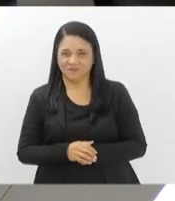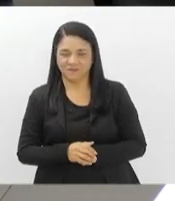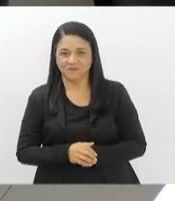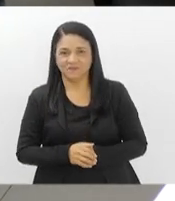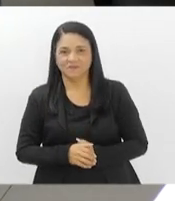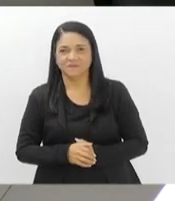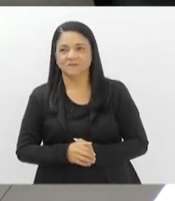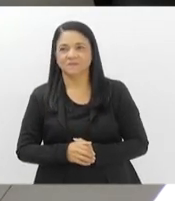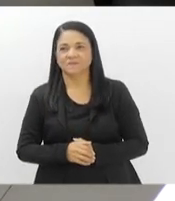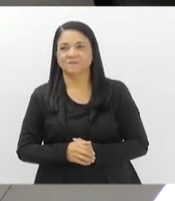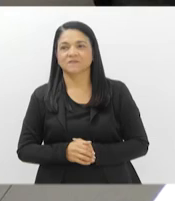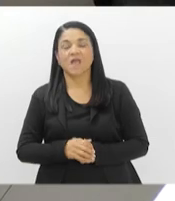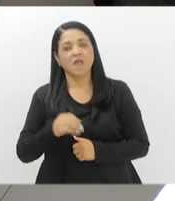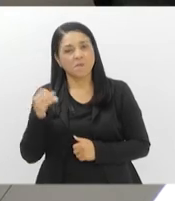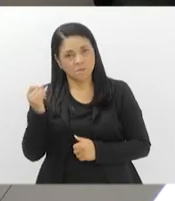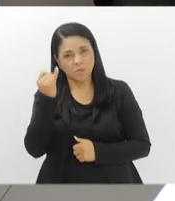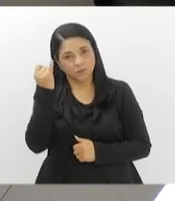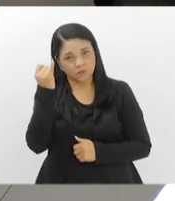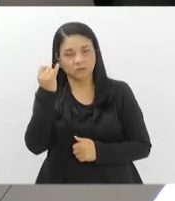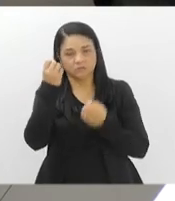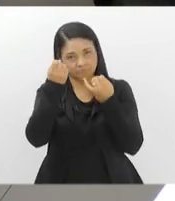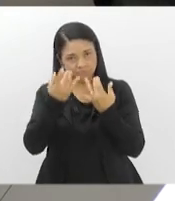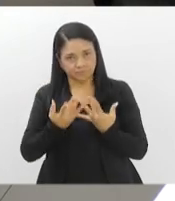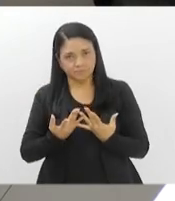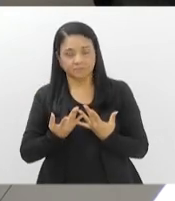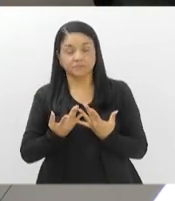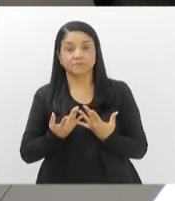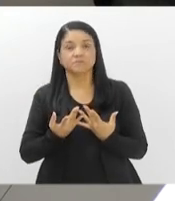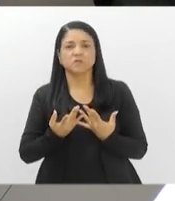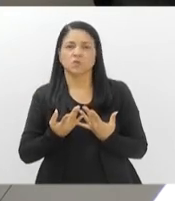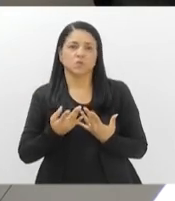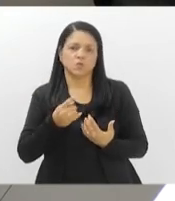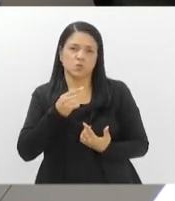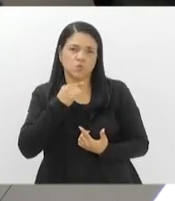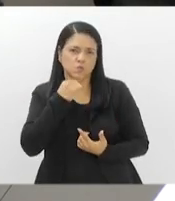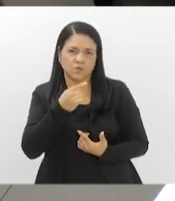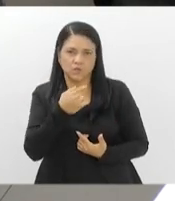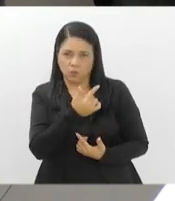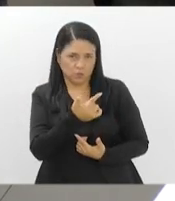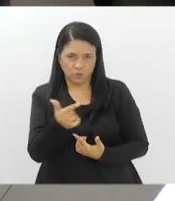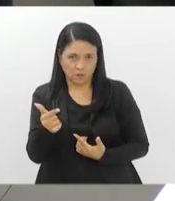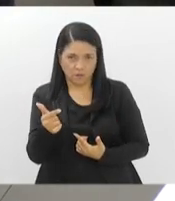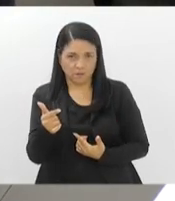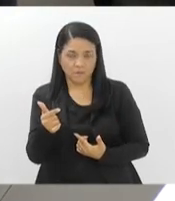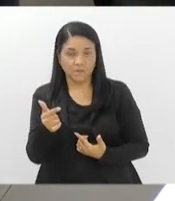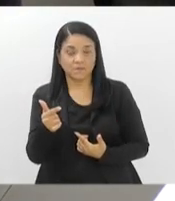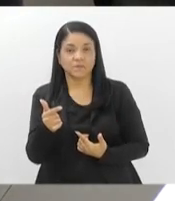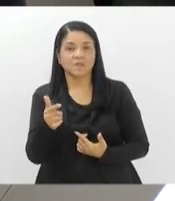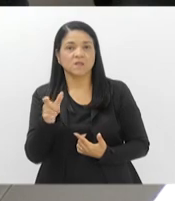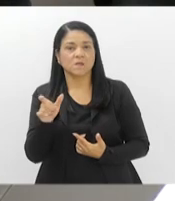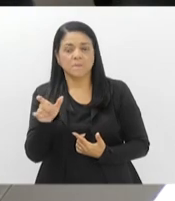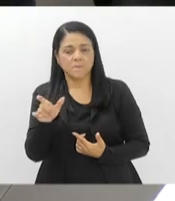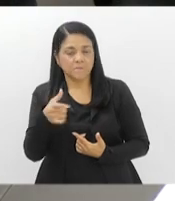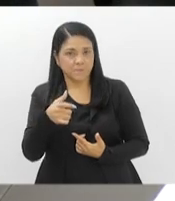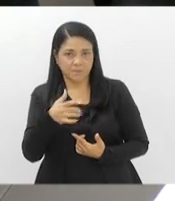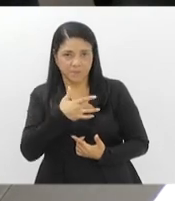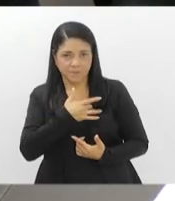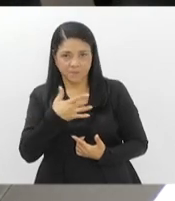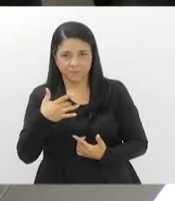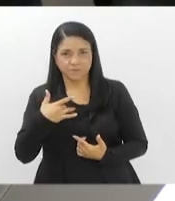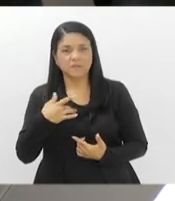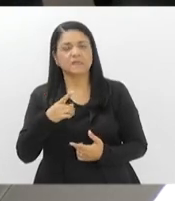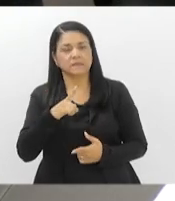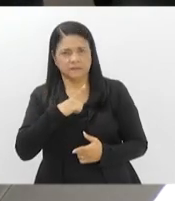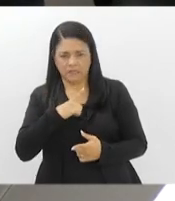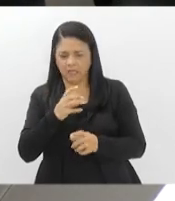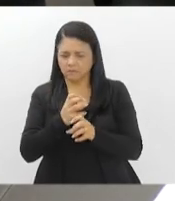é importante frisar isso não tenho dúvida alguma disso que as os planos de saúde todos eles né Tem um lucro muito